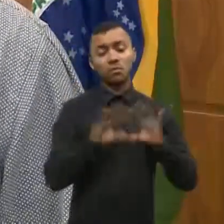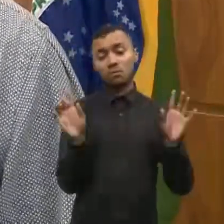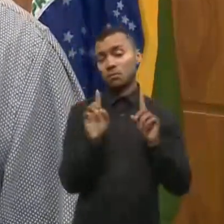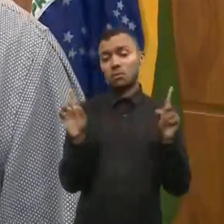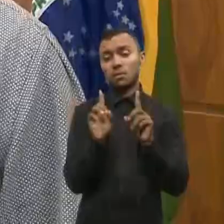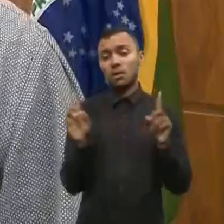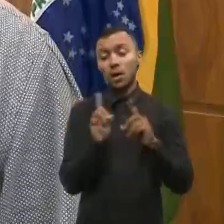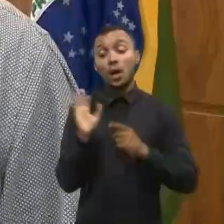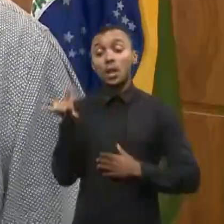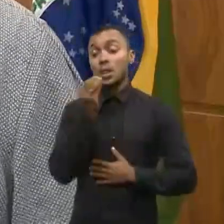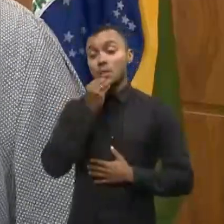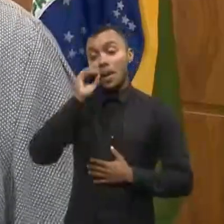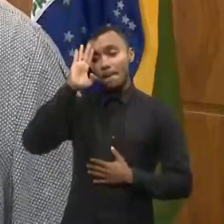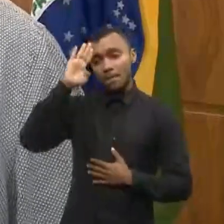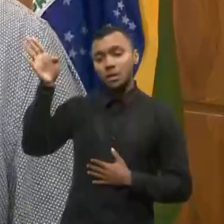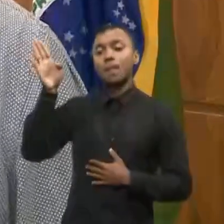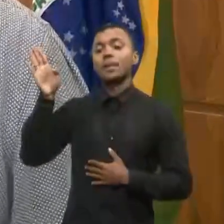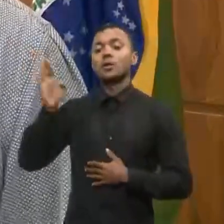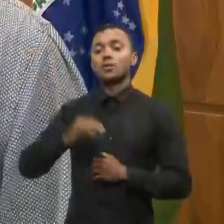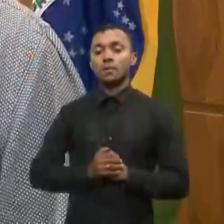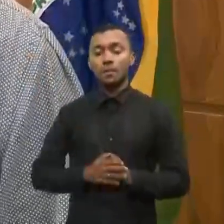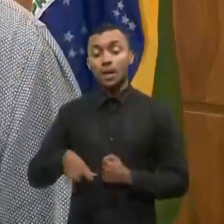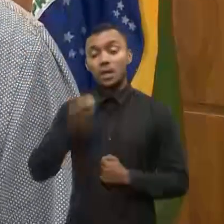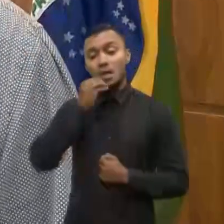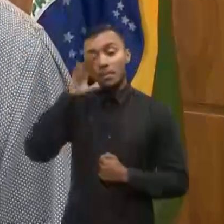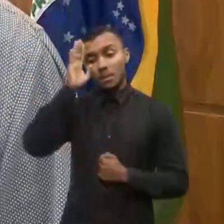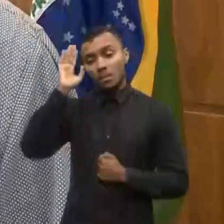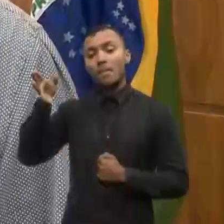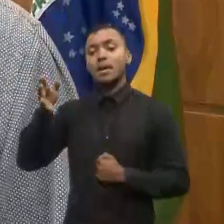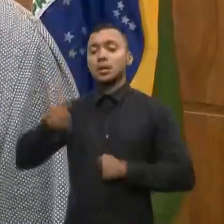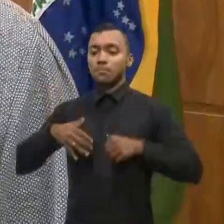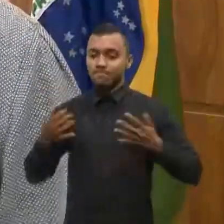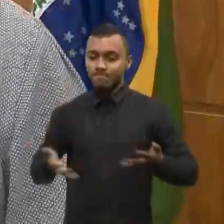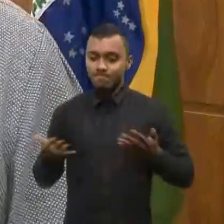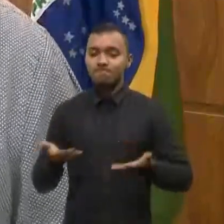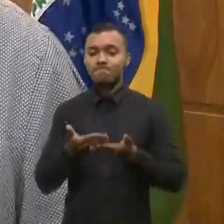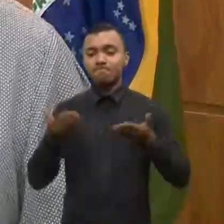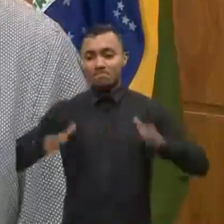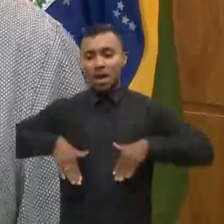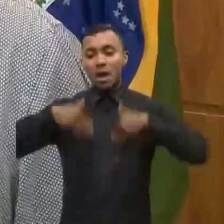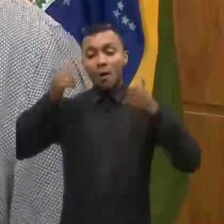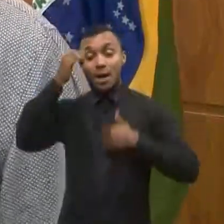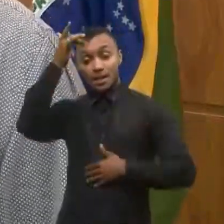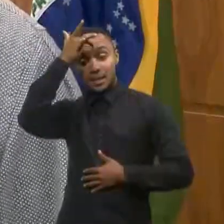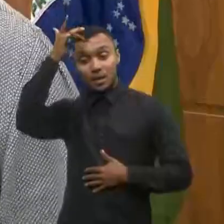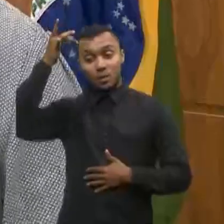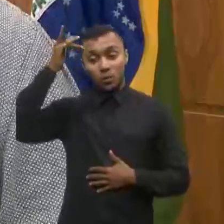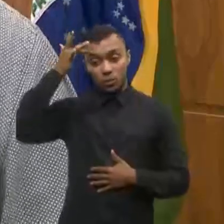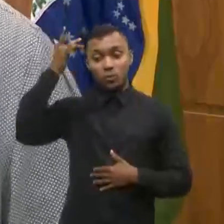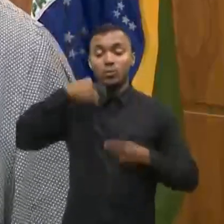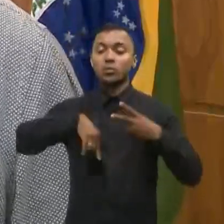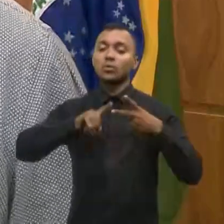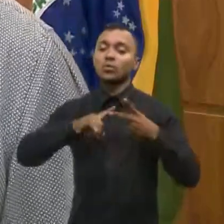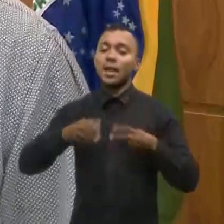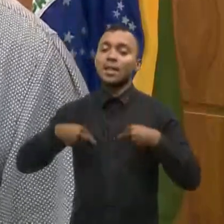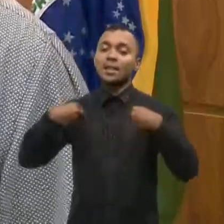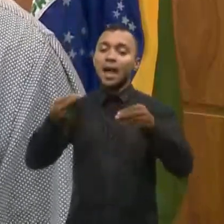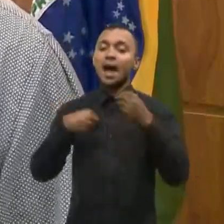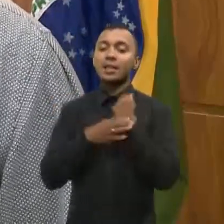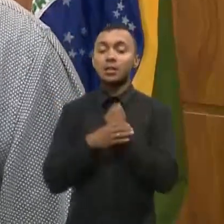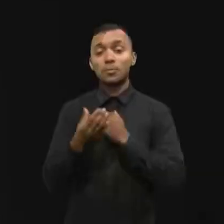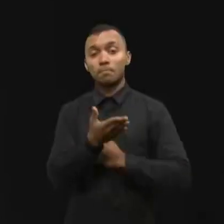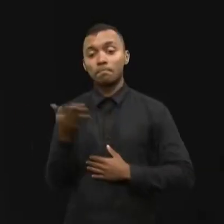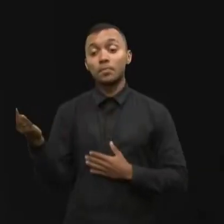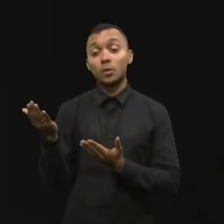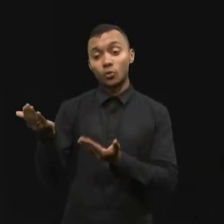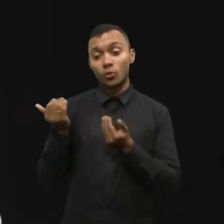que fazer, sobretudo, trabalhar sobretudo a saúde mental das pessoas. E nós temos que trabalhar, sobretudo, dar a proteção aos nossos jovens.